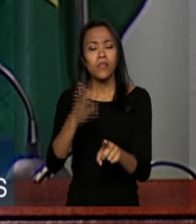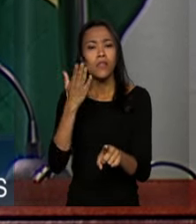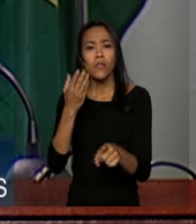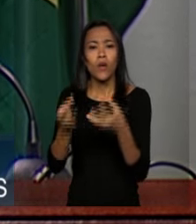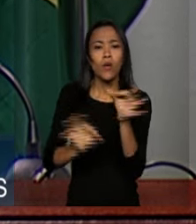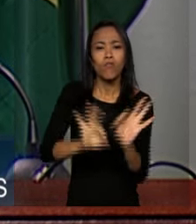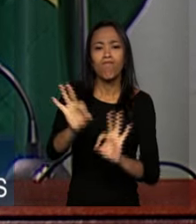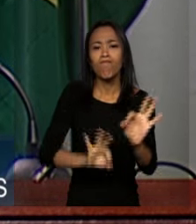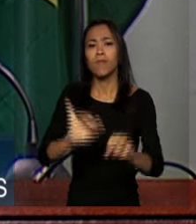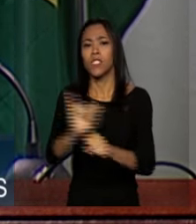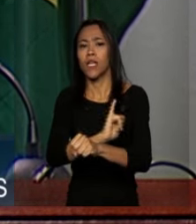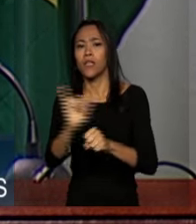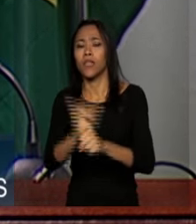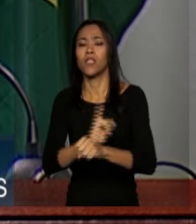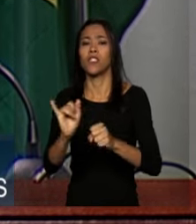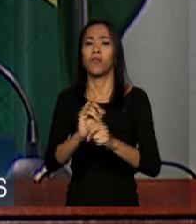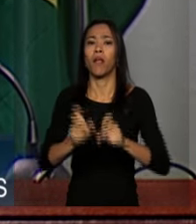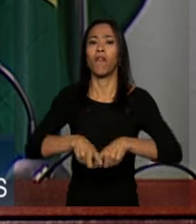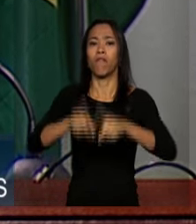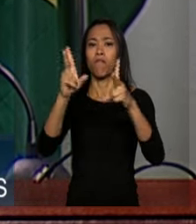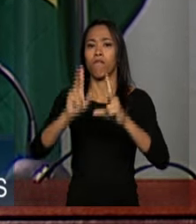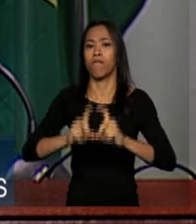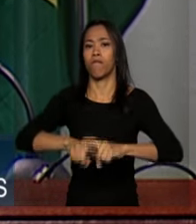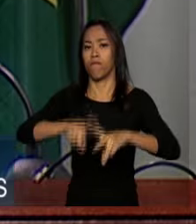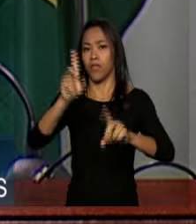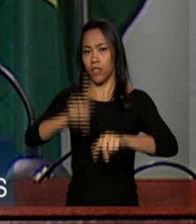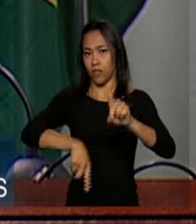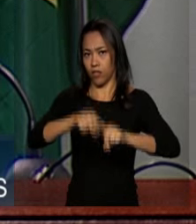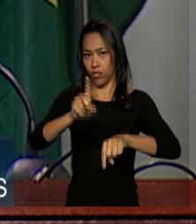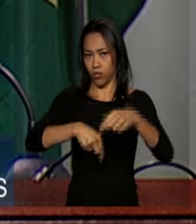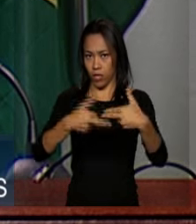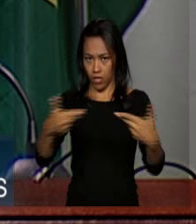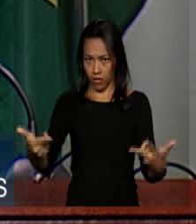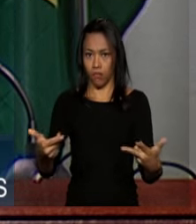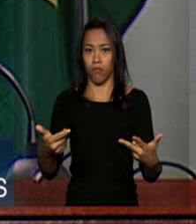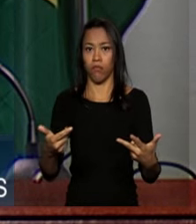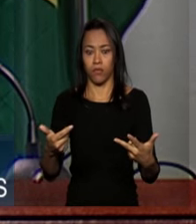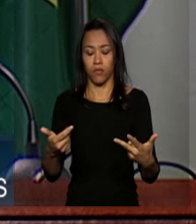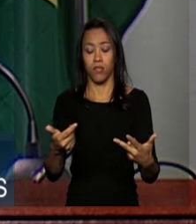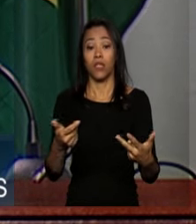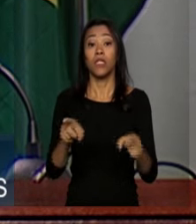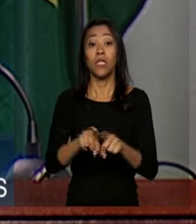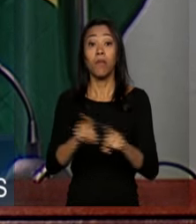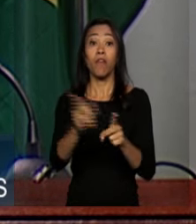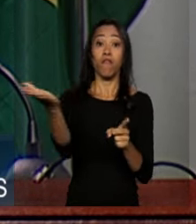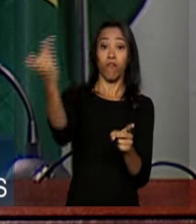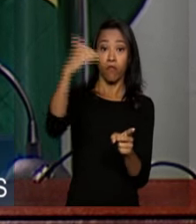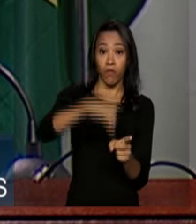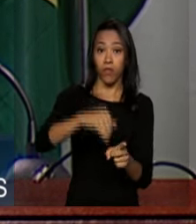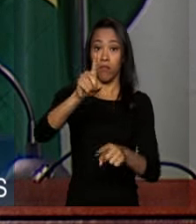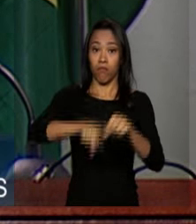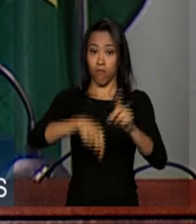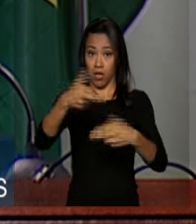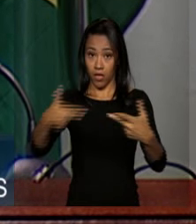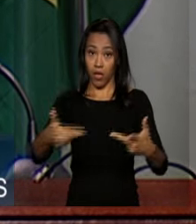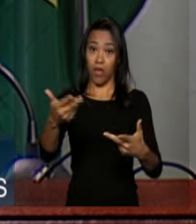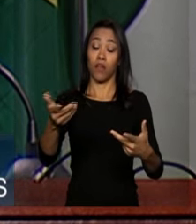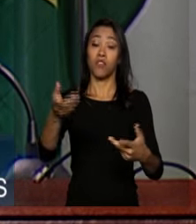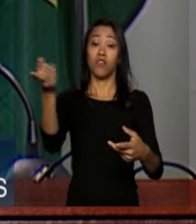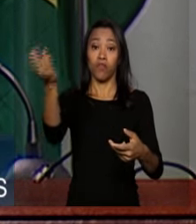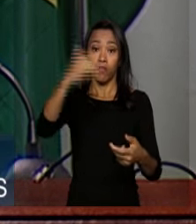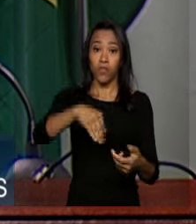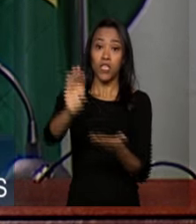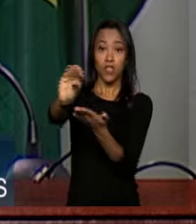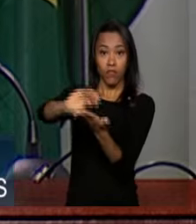para exportação de bens e serviços, para a atração e exportação de